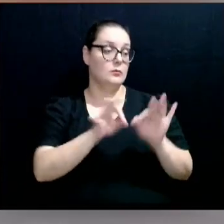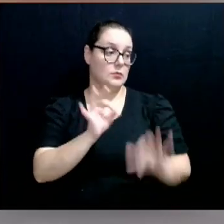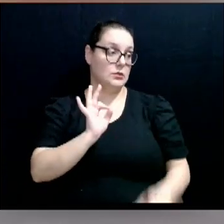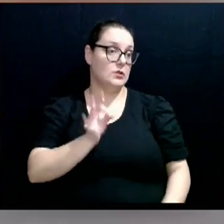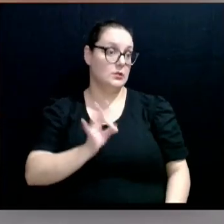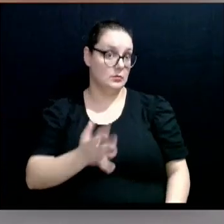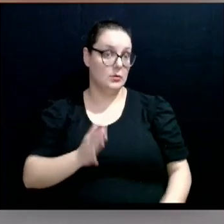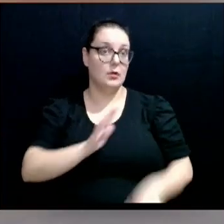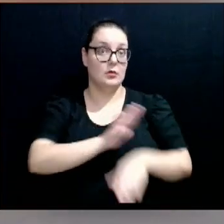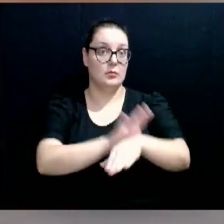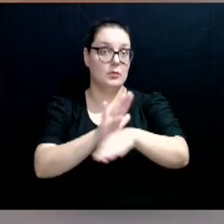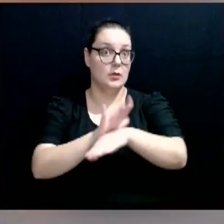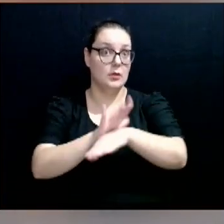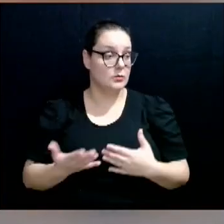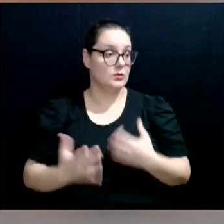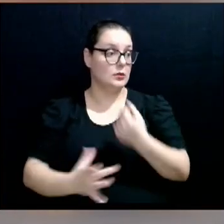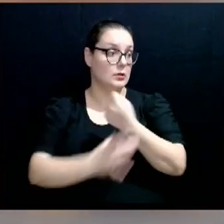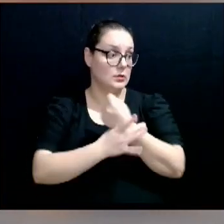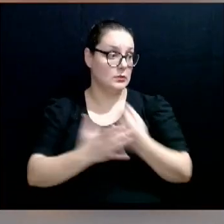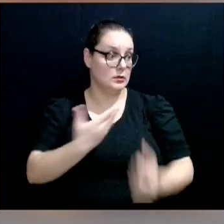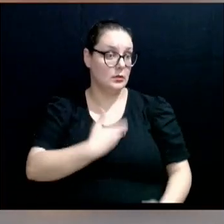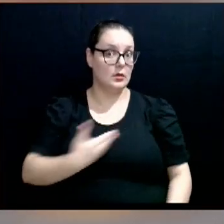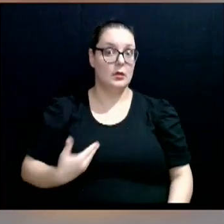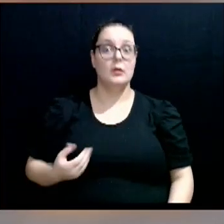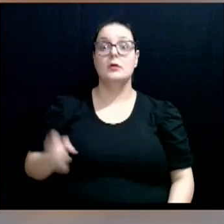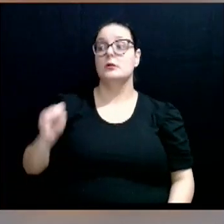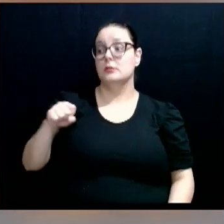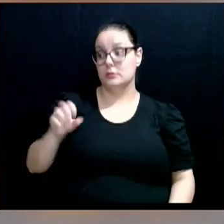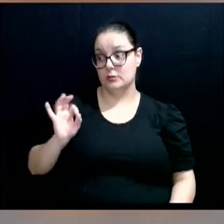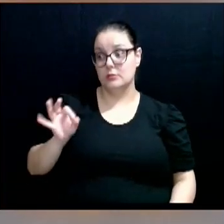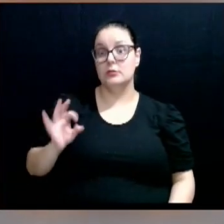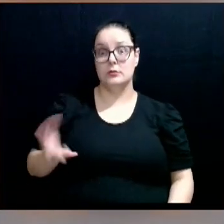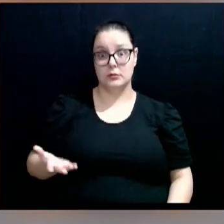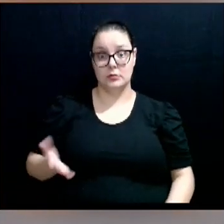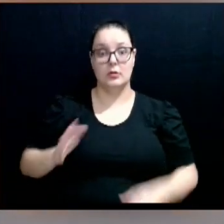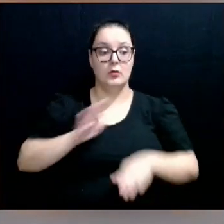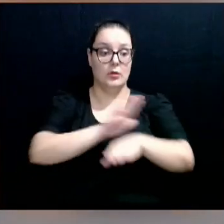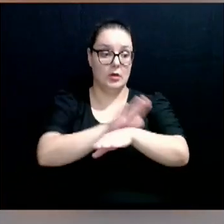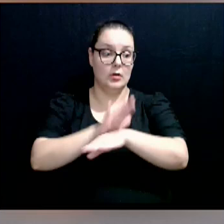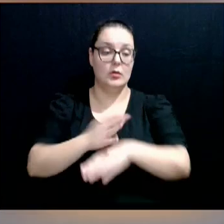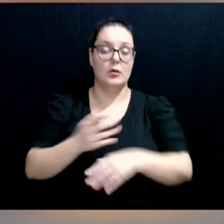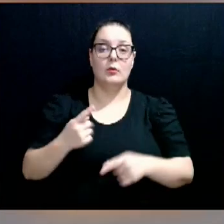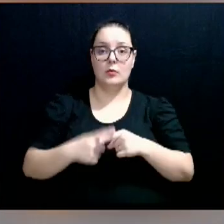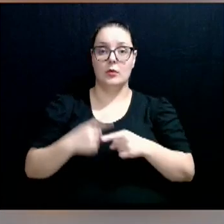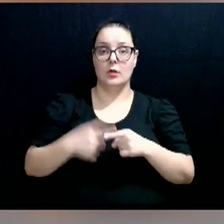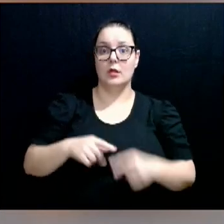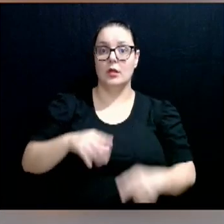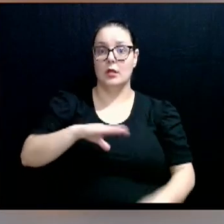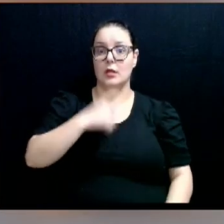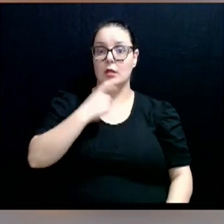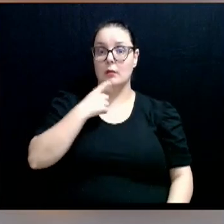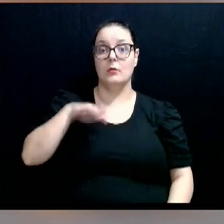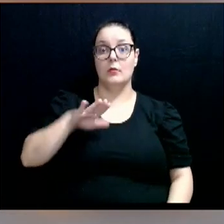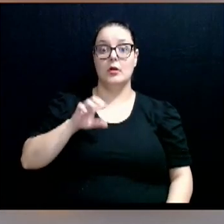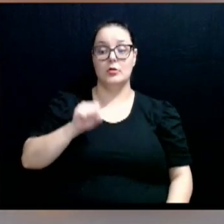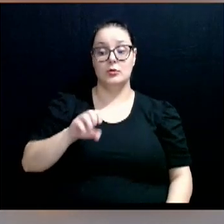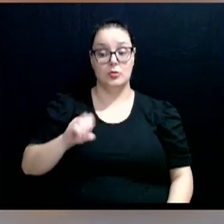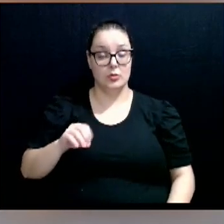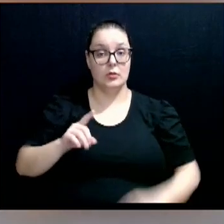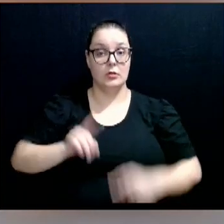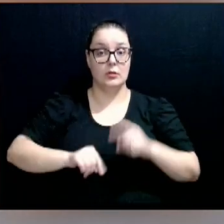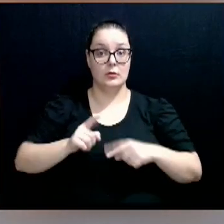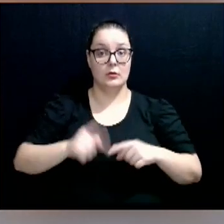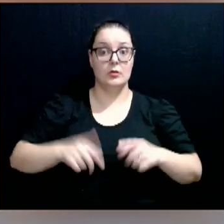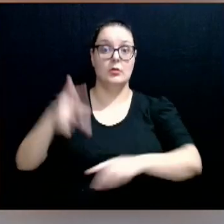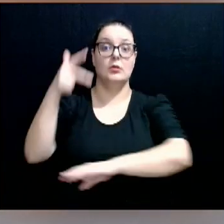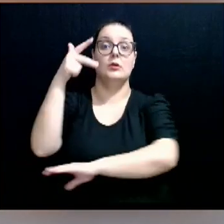aí com a segurança pública. Certamente vai ajudar bastante, porque em Campinas nós temos mais de 800 equipamentos hoje de radar, que